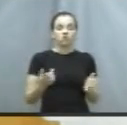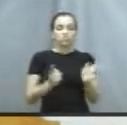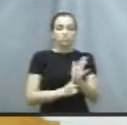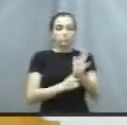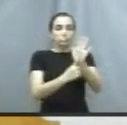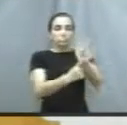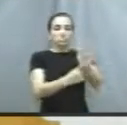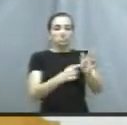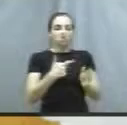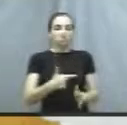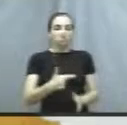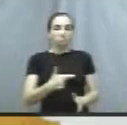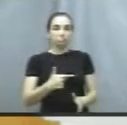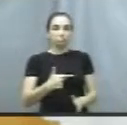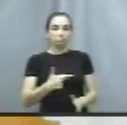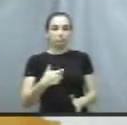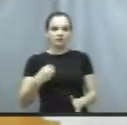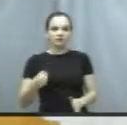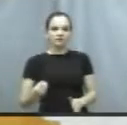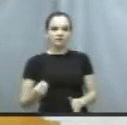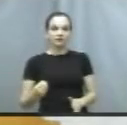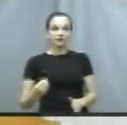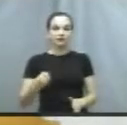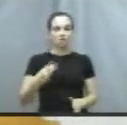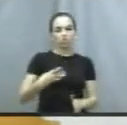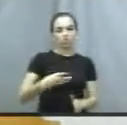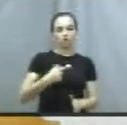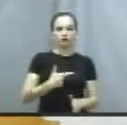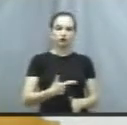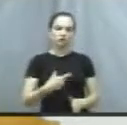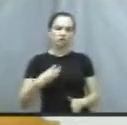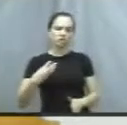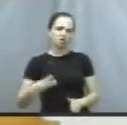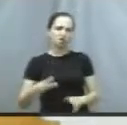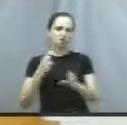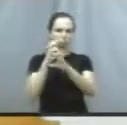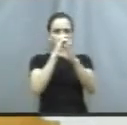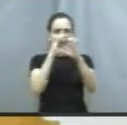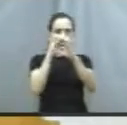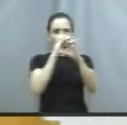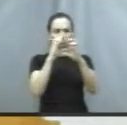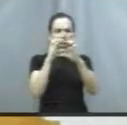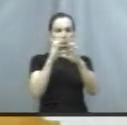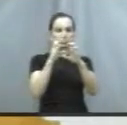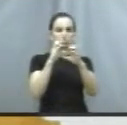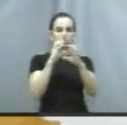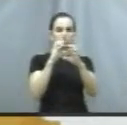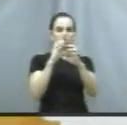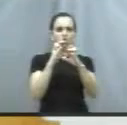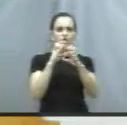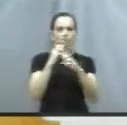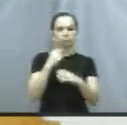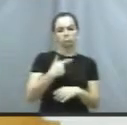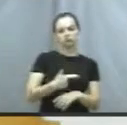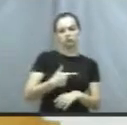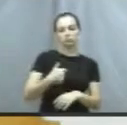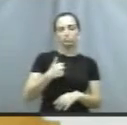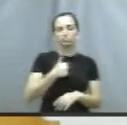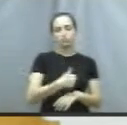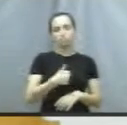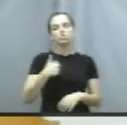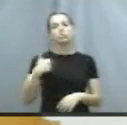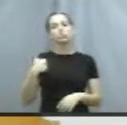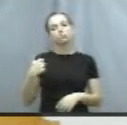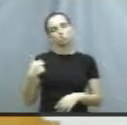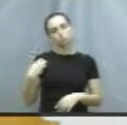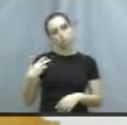das 20, eram 25, agora são 24, agora são 23, porque duas, até então era uma, duas se perderam.